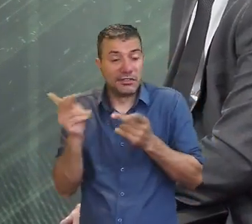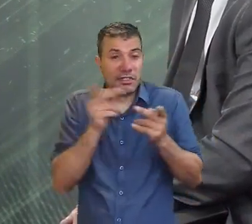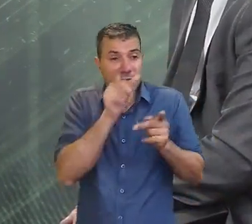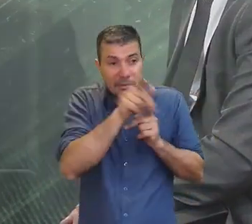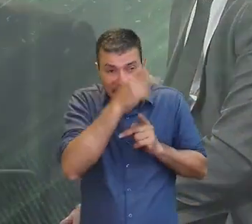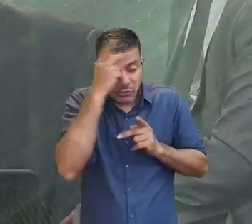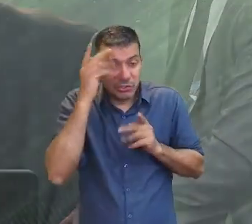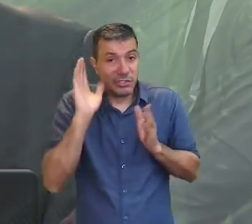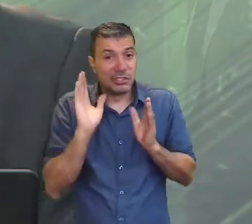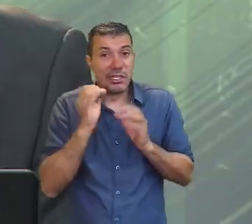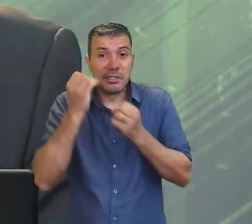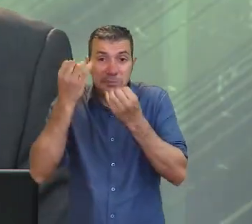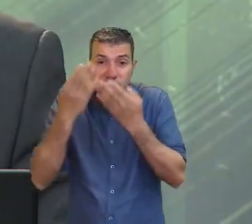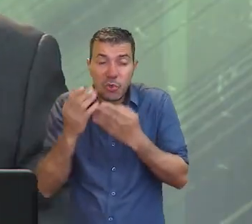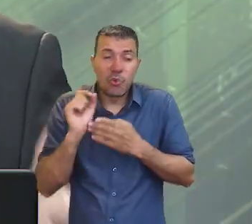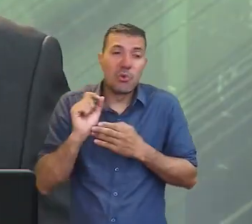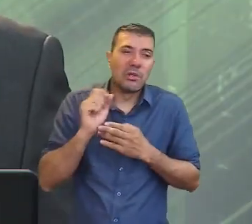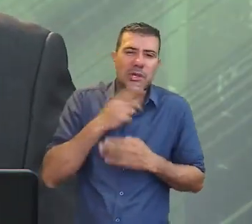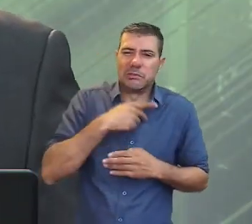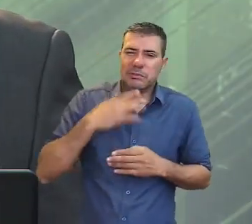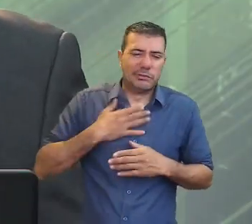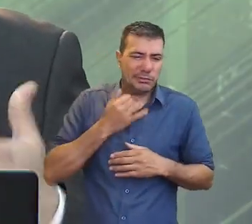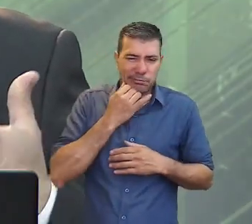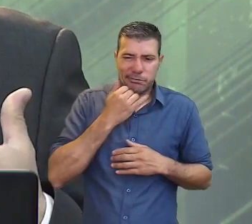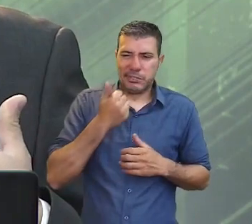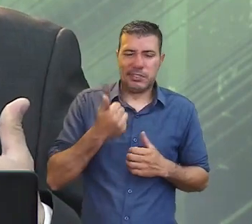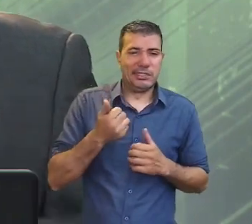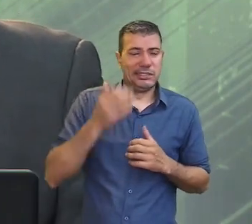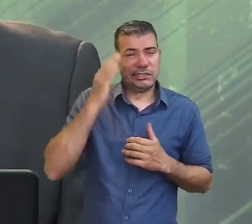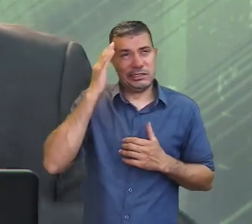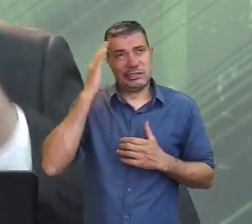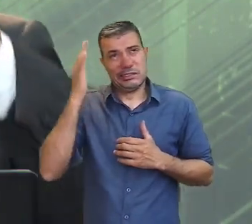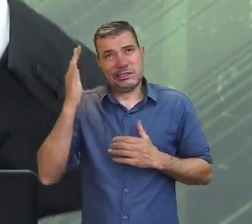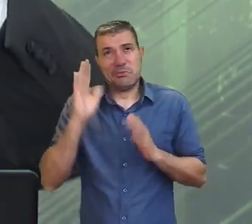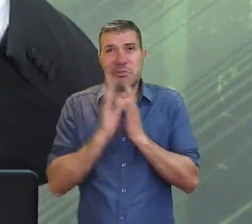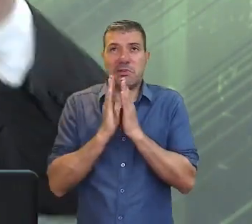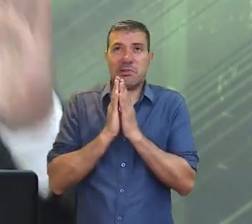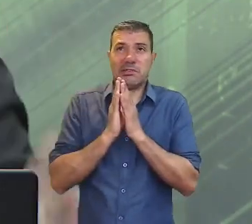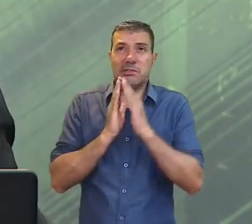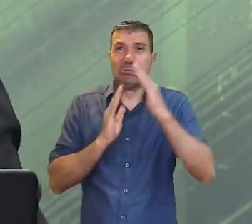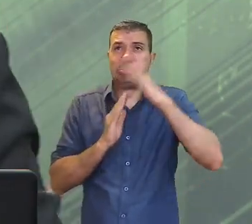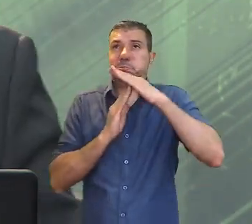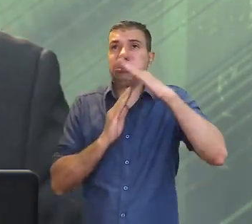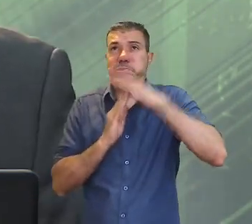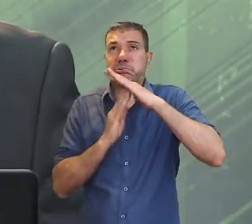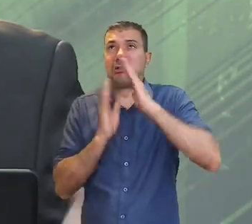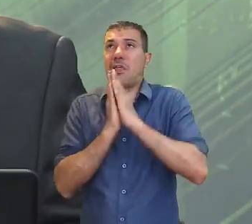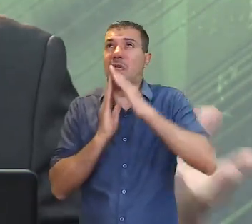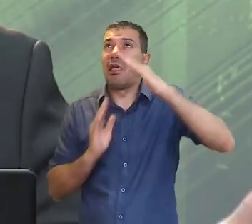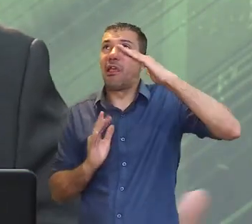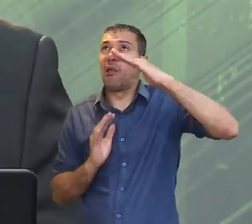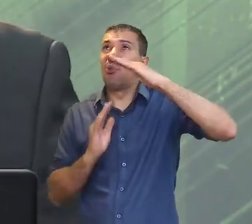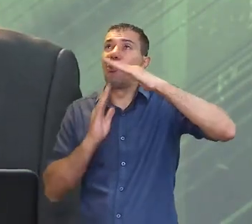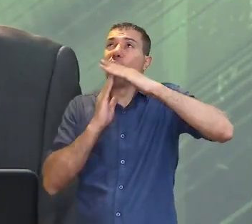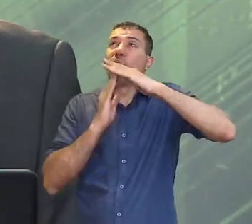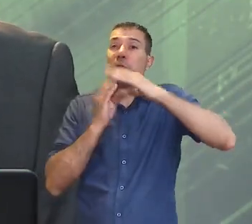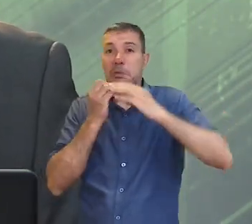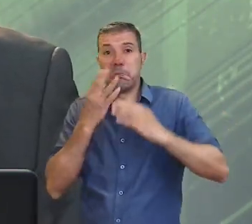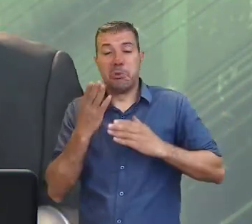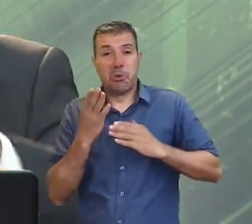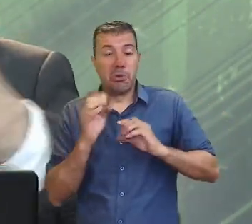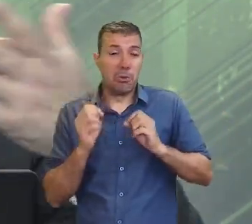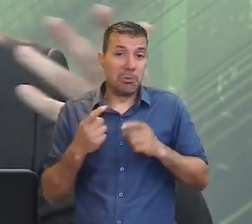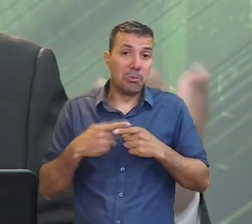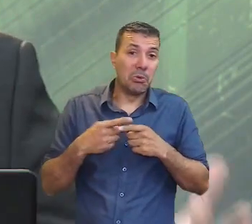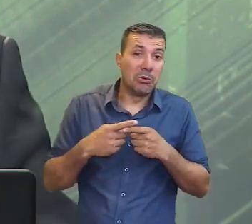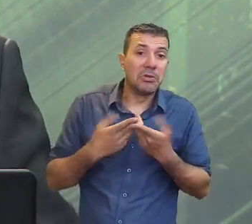pessoa e ela me disse assim, pastor, eu não estou bem, eu tenho a impressão que a minha oração não passou desse teto. Eu falei, que bom que ela não passou do teto.